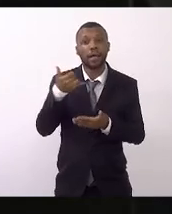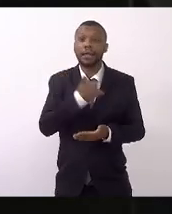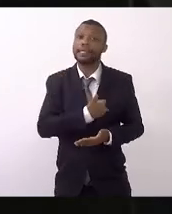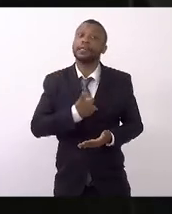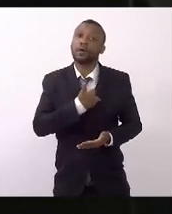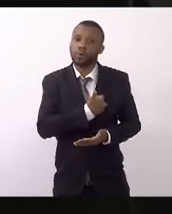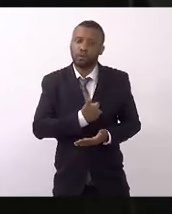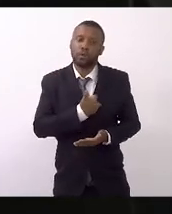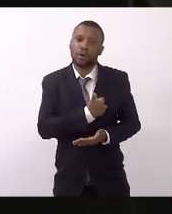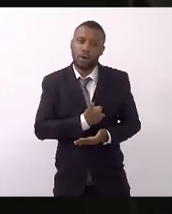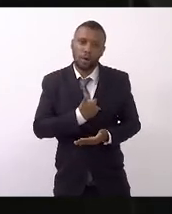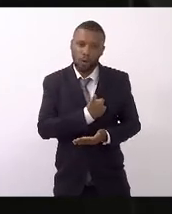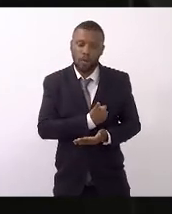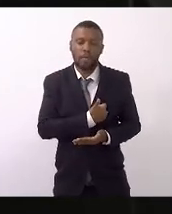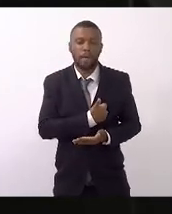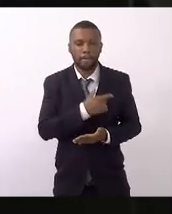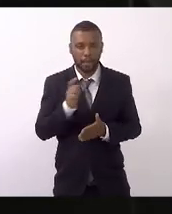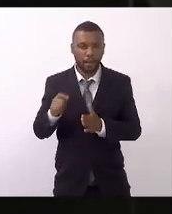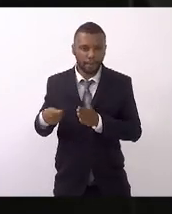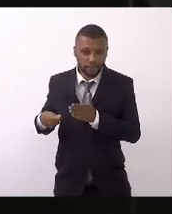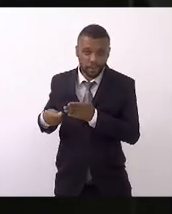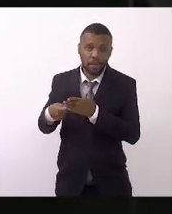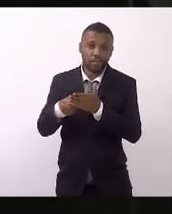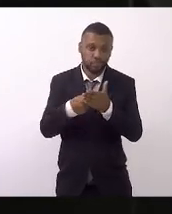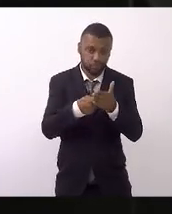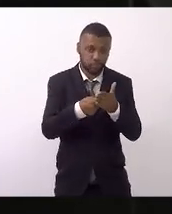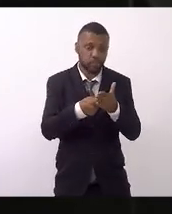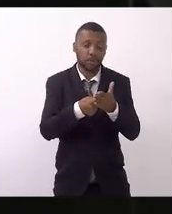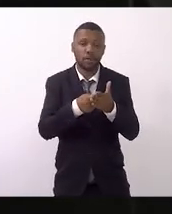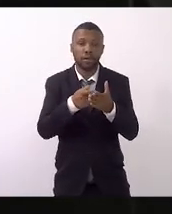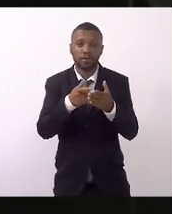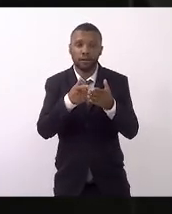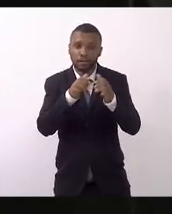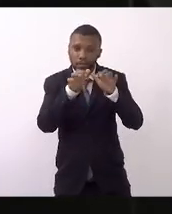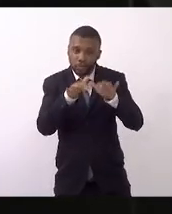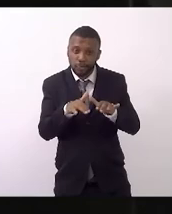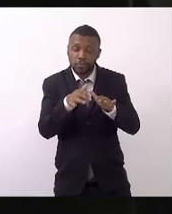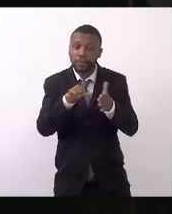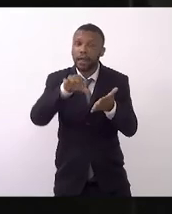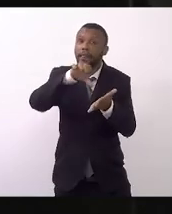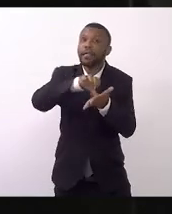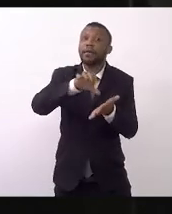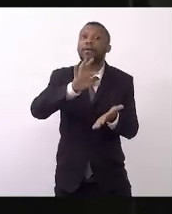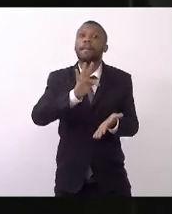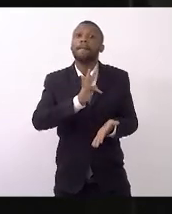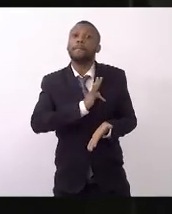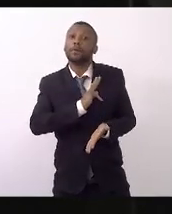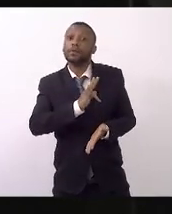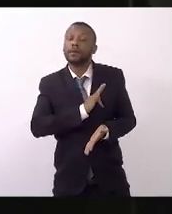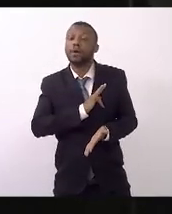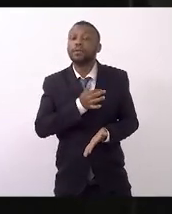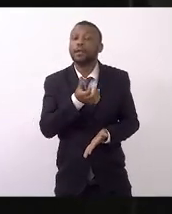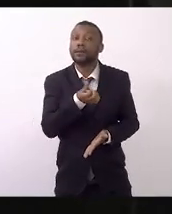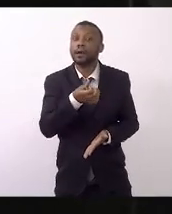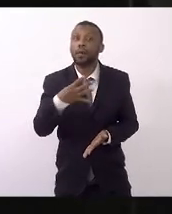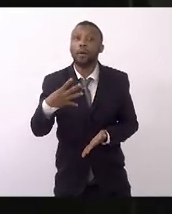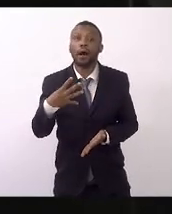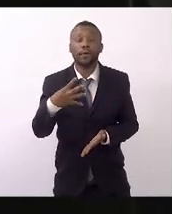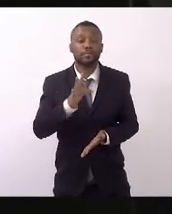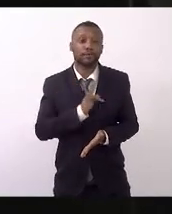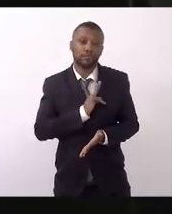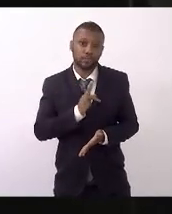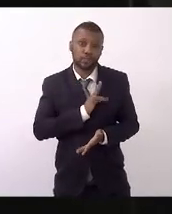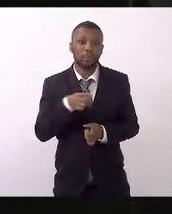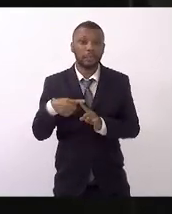Meriti, para fazer uma ocorrência na sede policial da 64DP, até porque